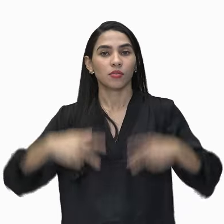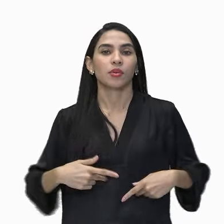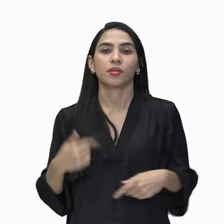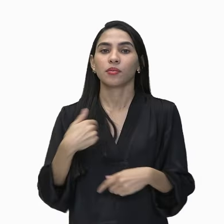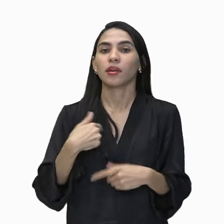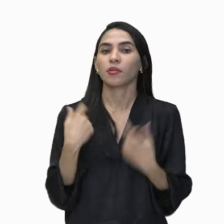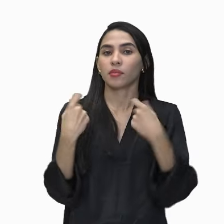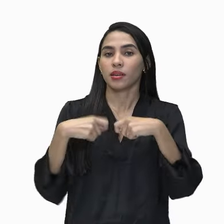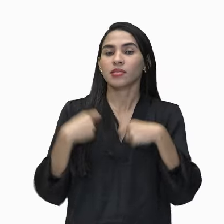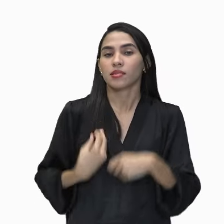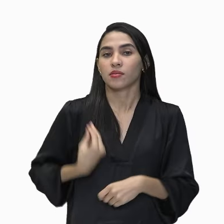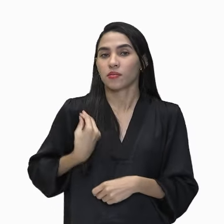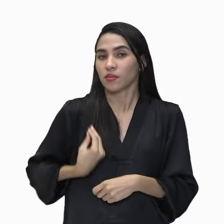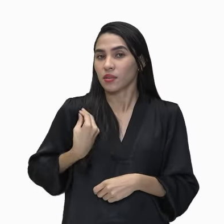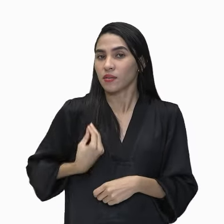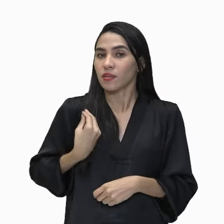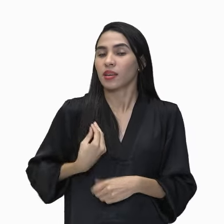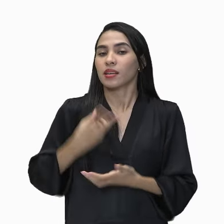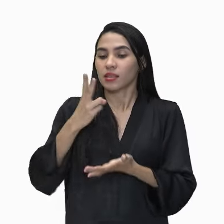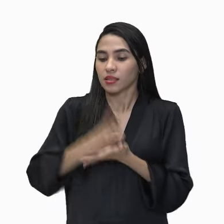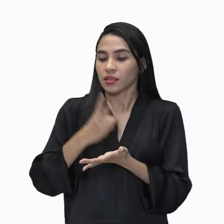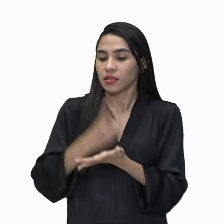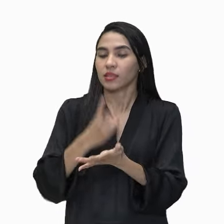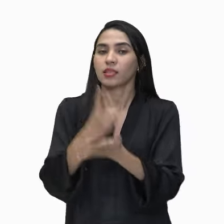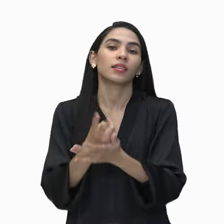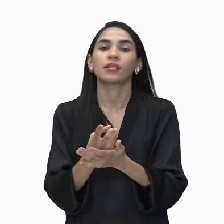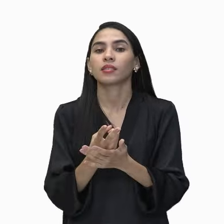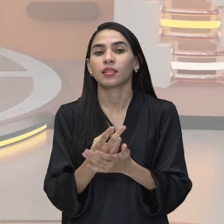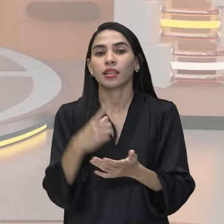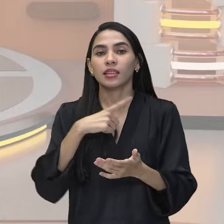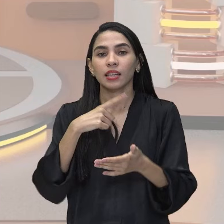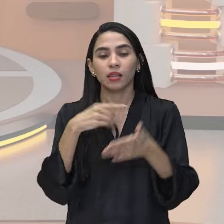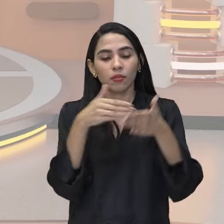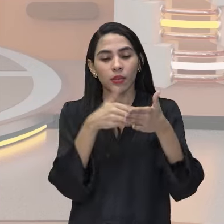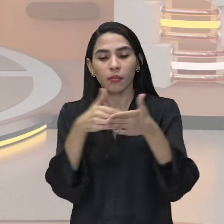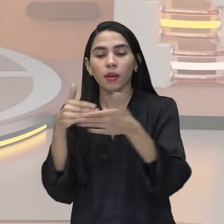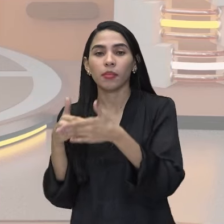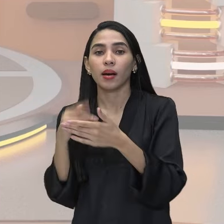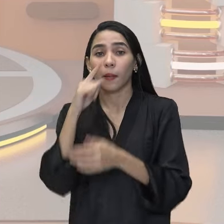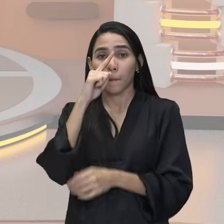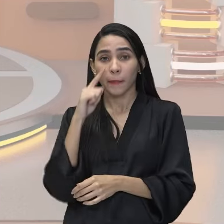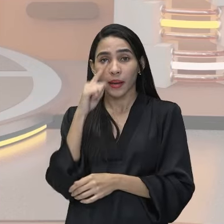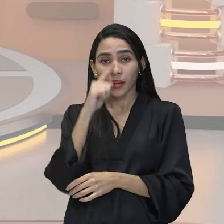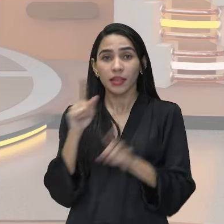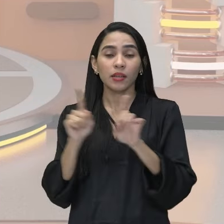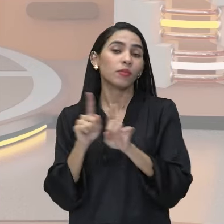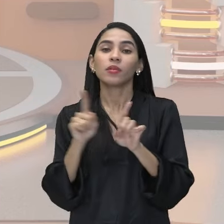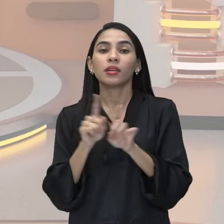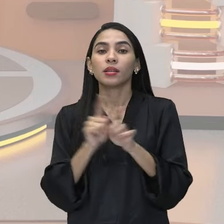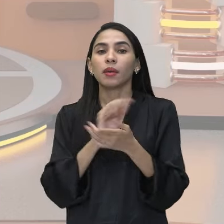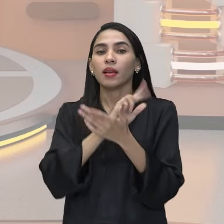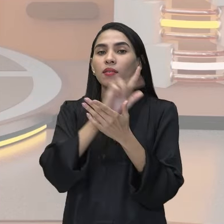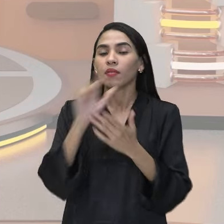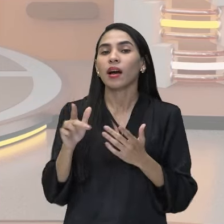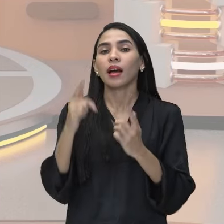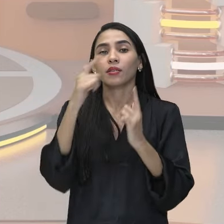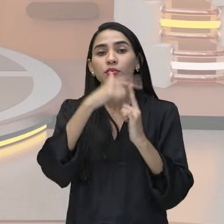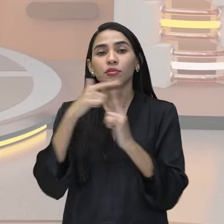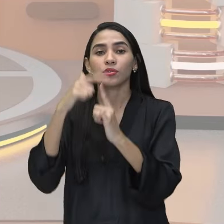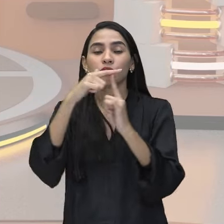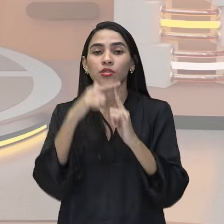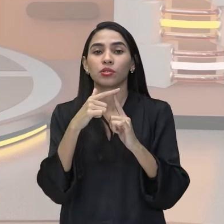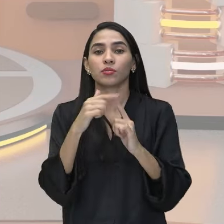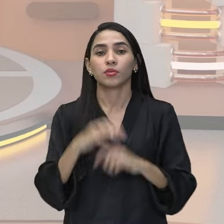Vivendo constantemente sobre riscos e ameaças, no meu dia a dia.